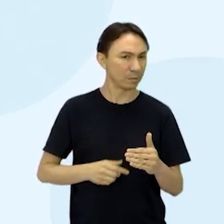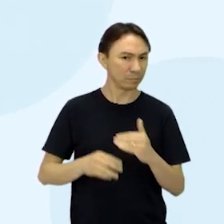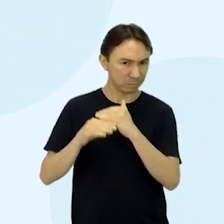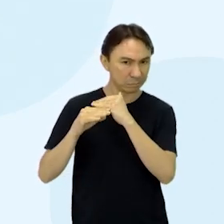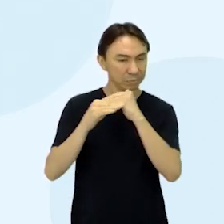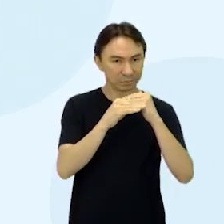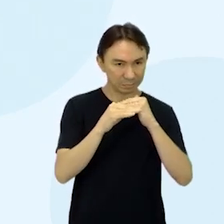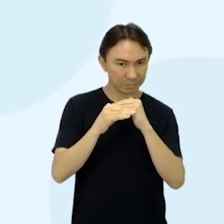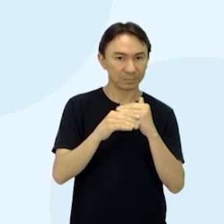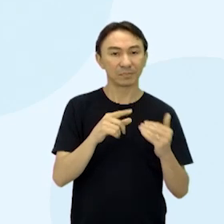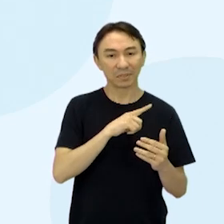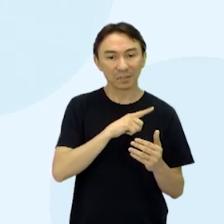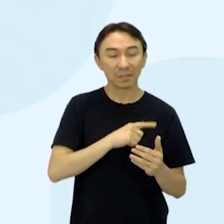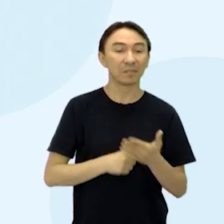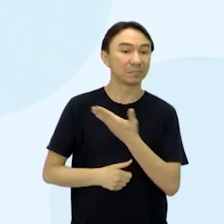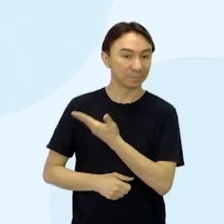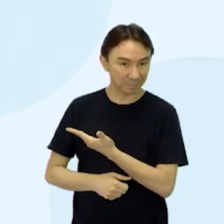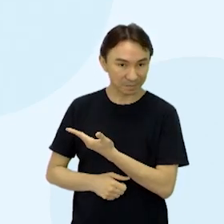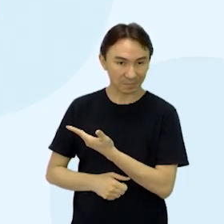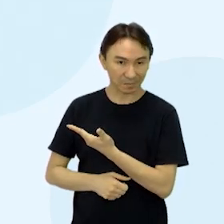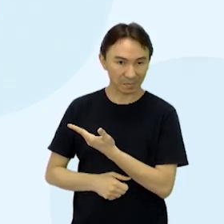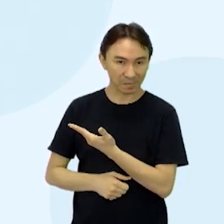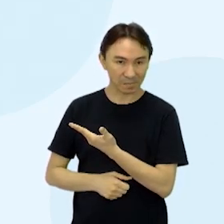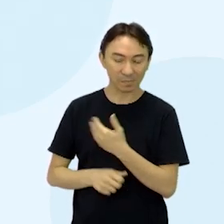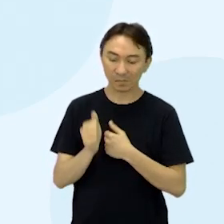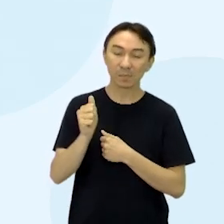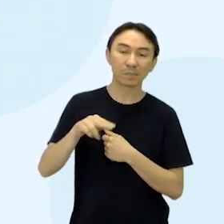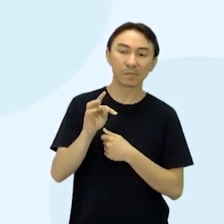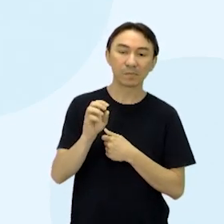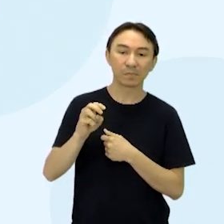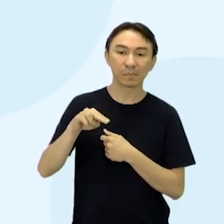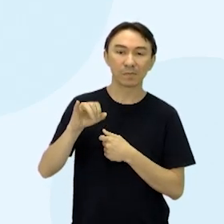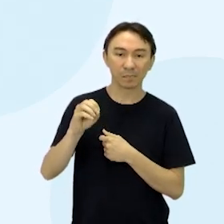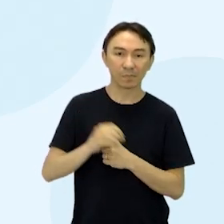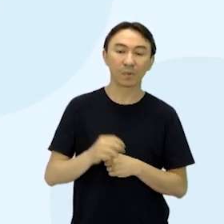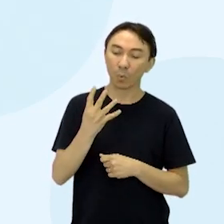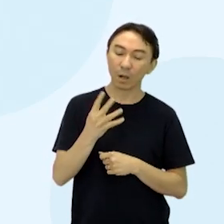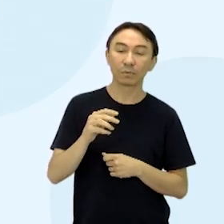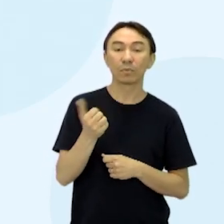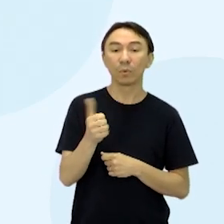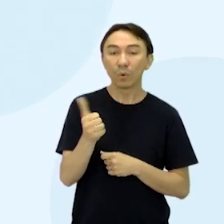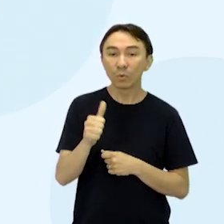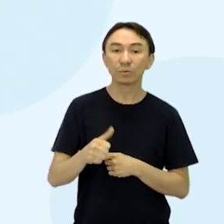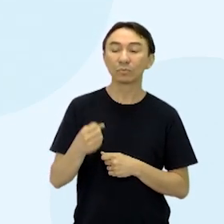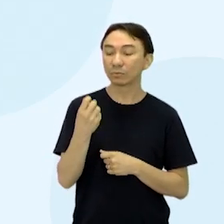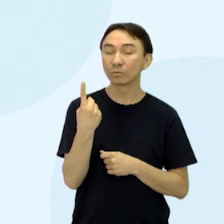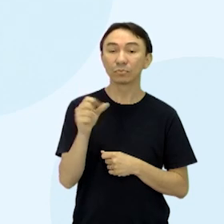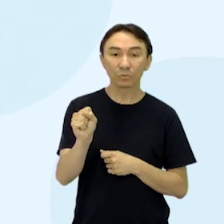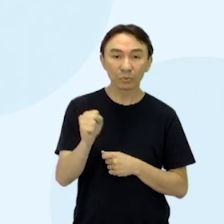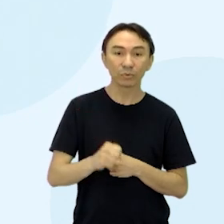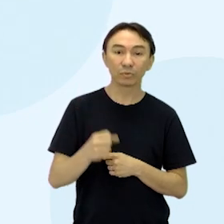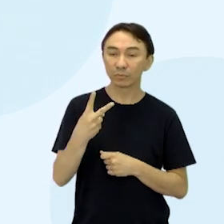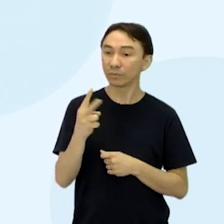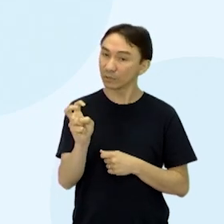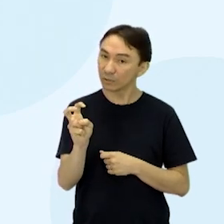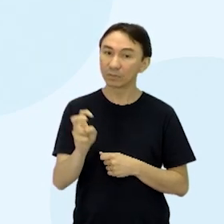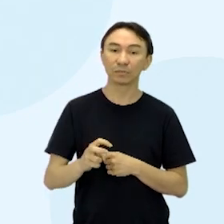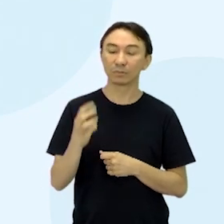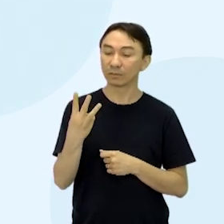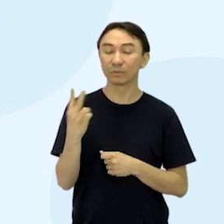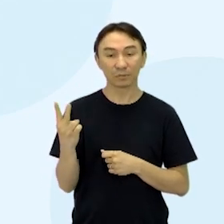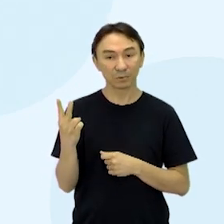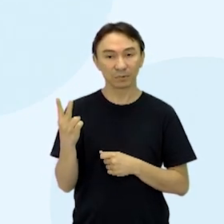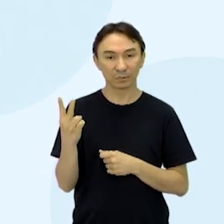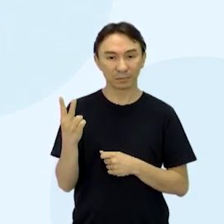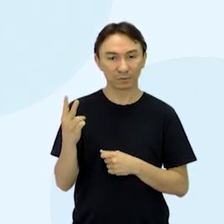As sequências construídas foram as seguintes. A do Antônio, 4, 11, 18, 25,